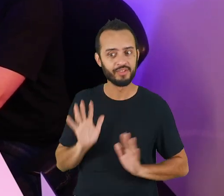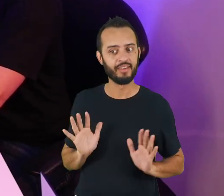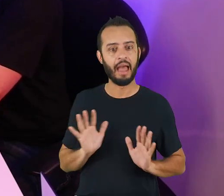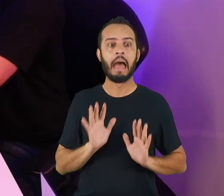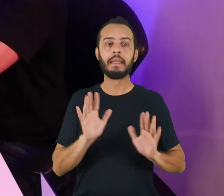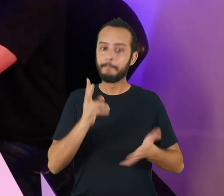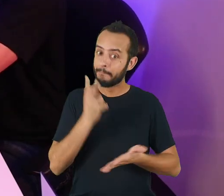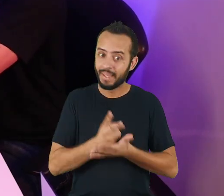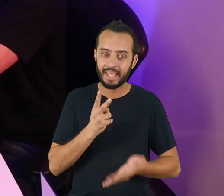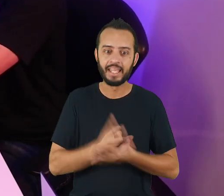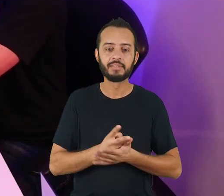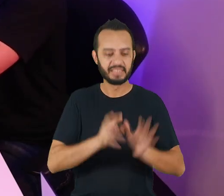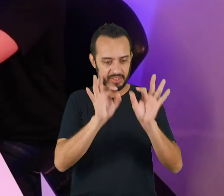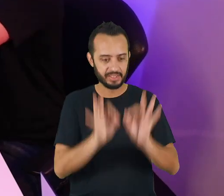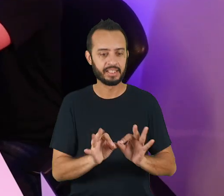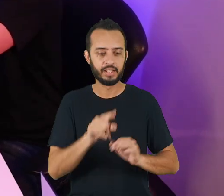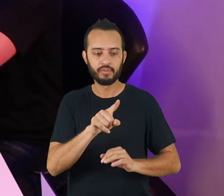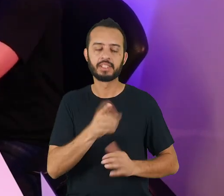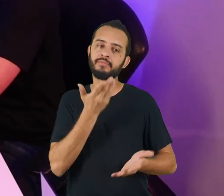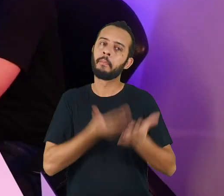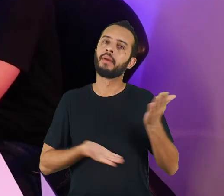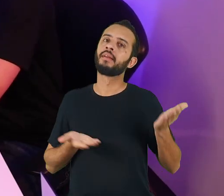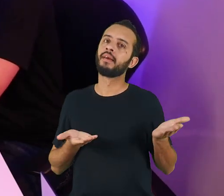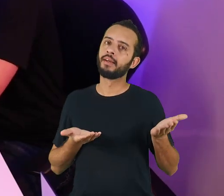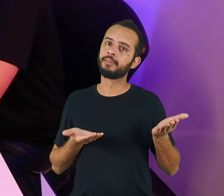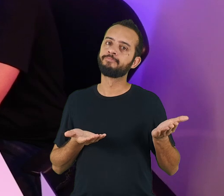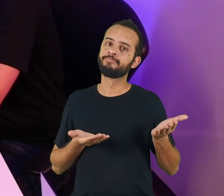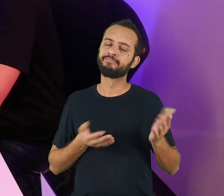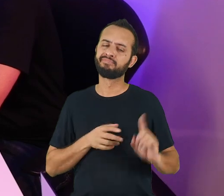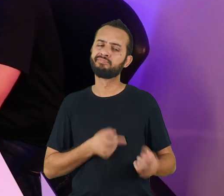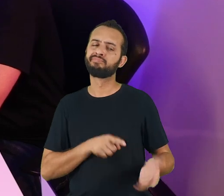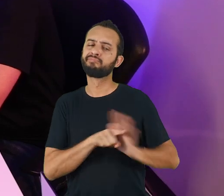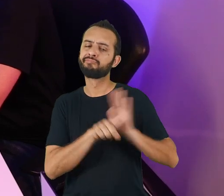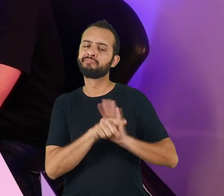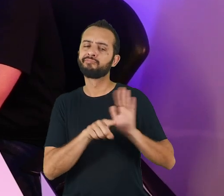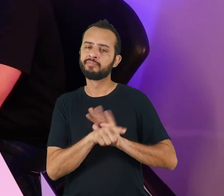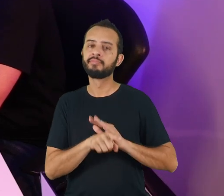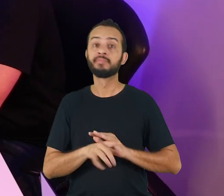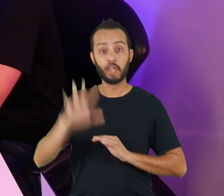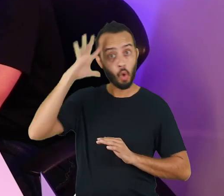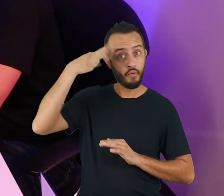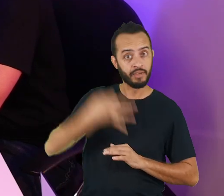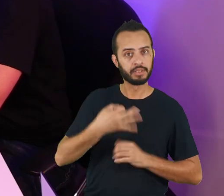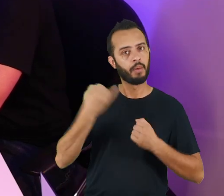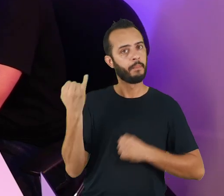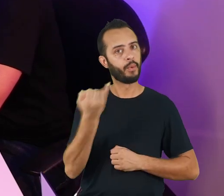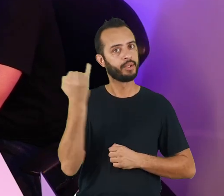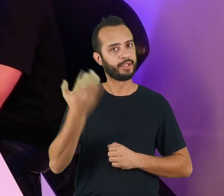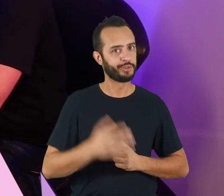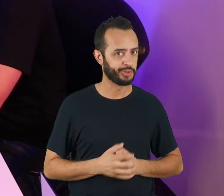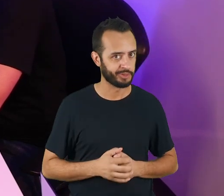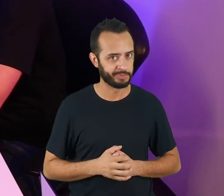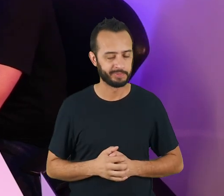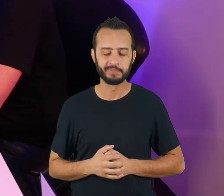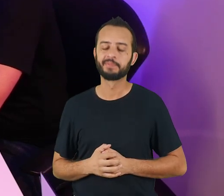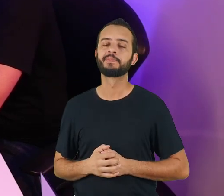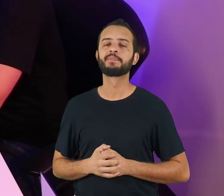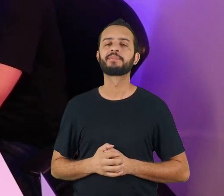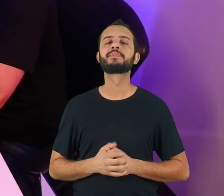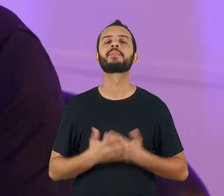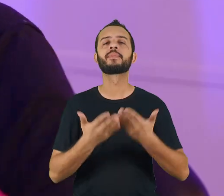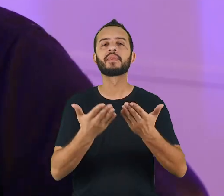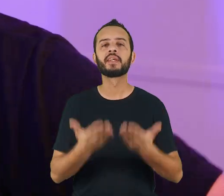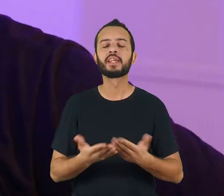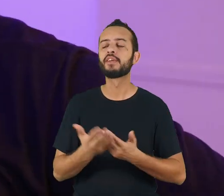convicção aí mesmo você tando certo você vai perder aade a pessoa vai te questionar convicção é muito importante sim